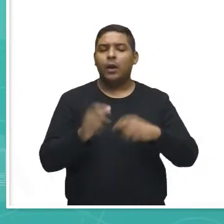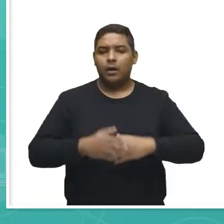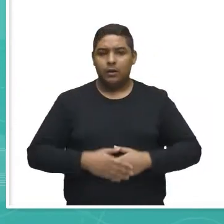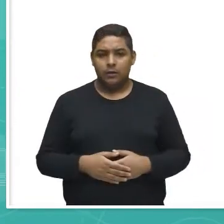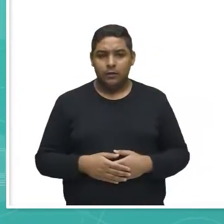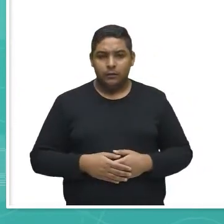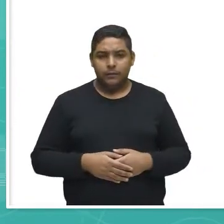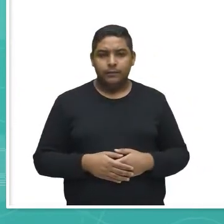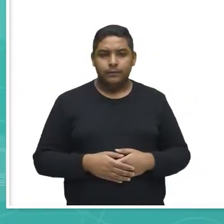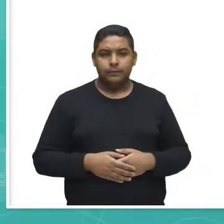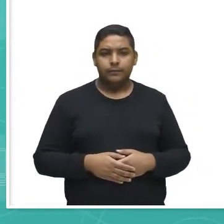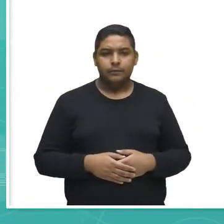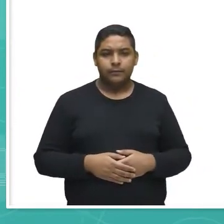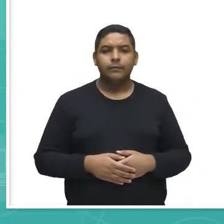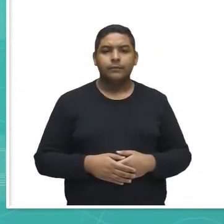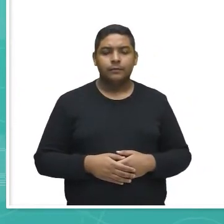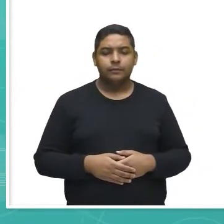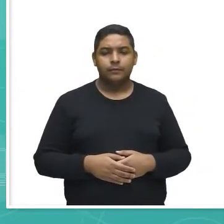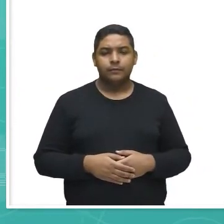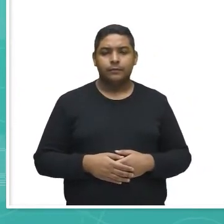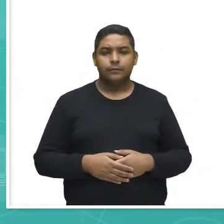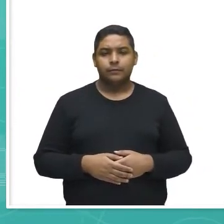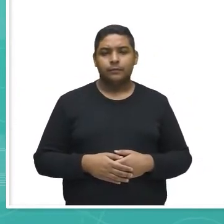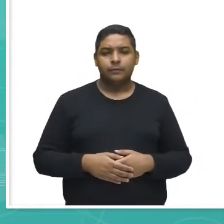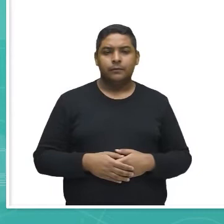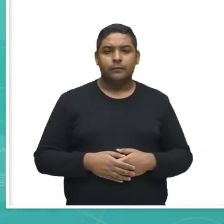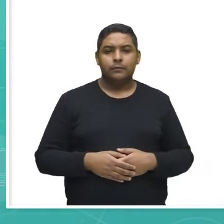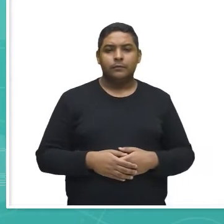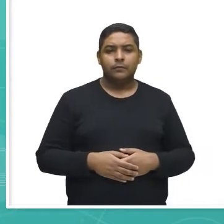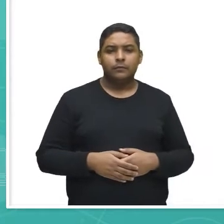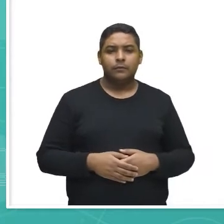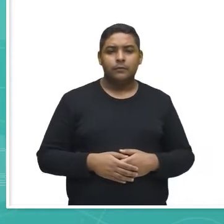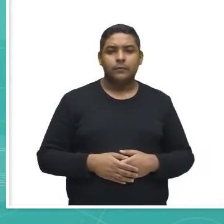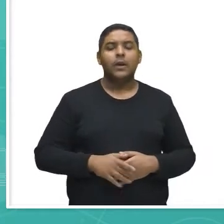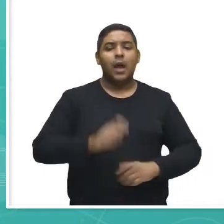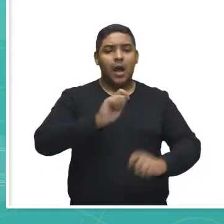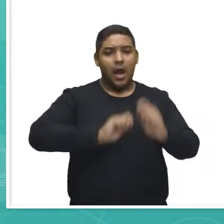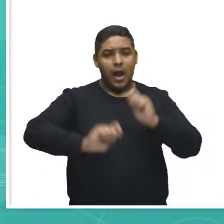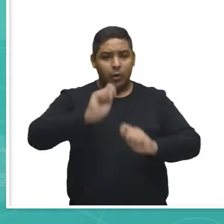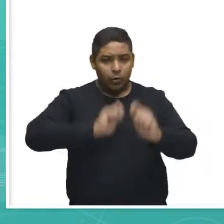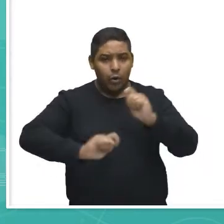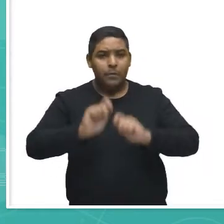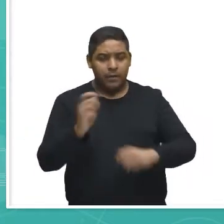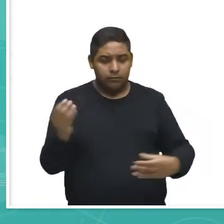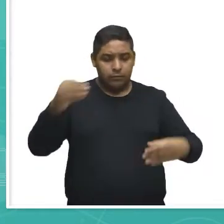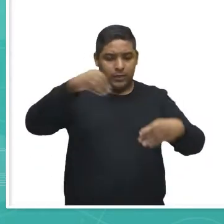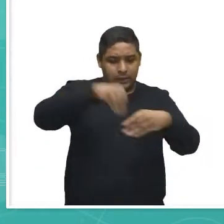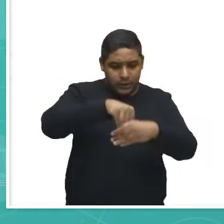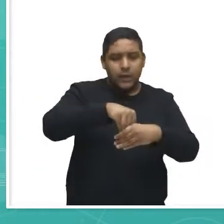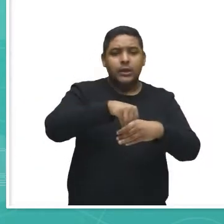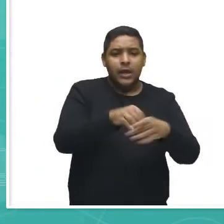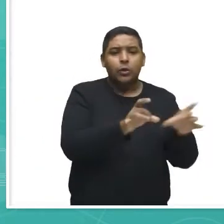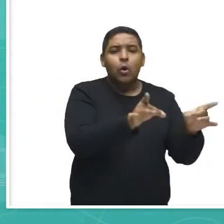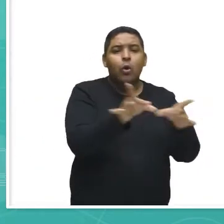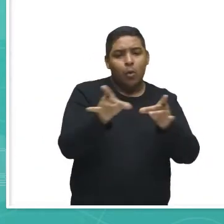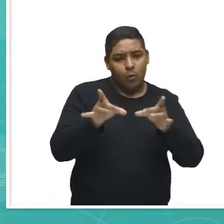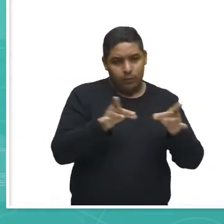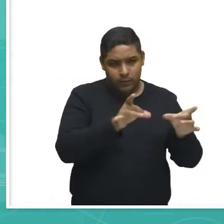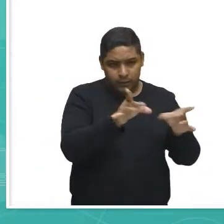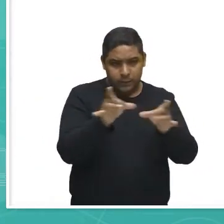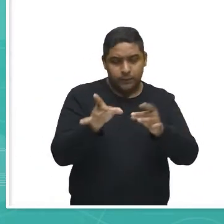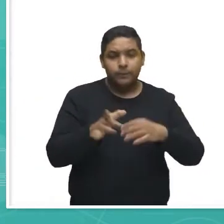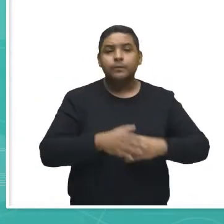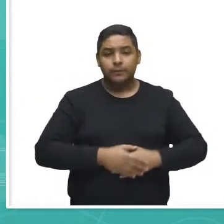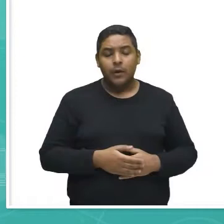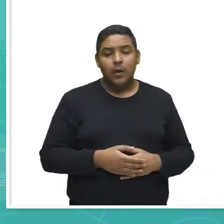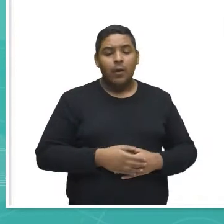sistema em que a economia, ela vai estar inserida no mercado, tá? Então, olha só, o capitalismo vai ser a